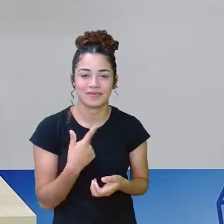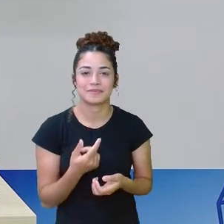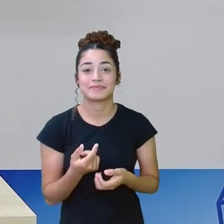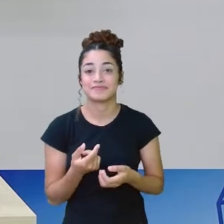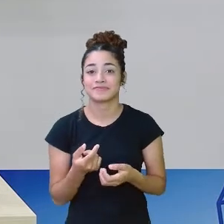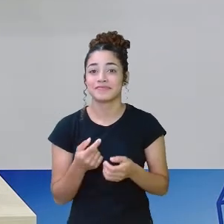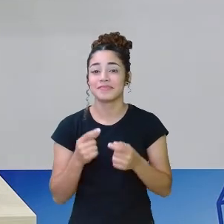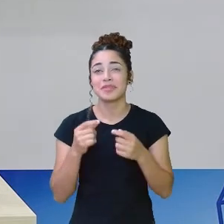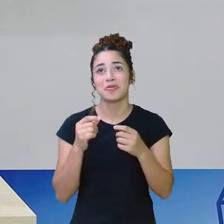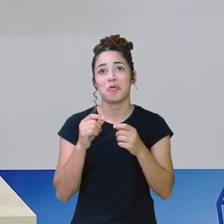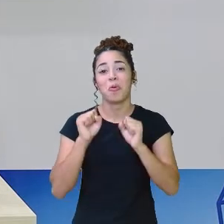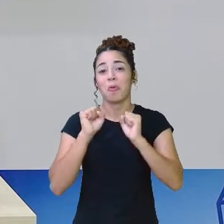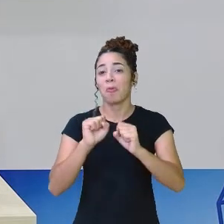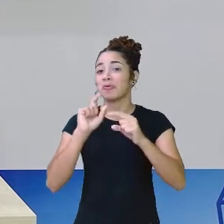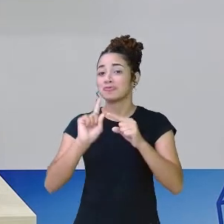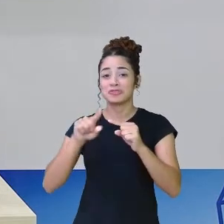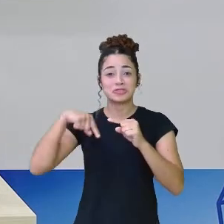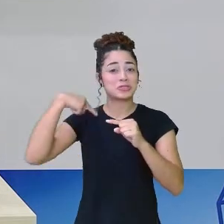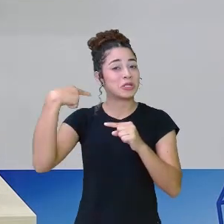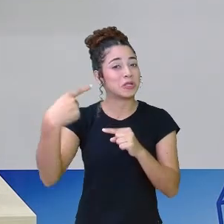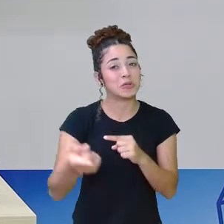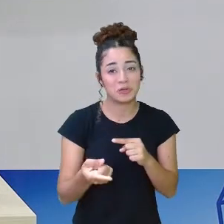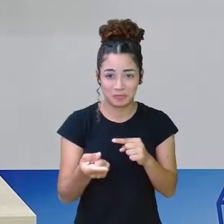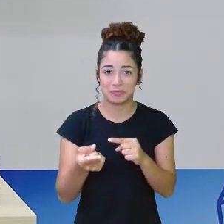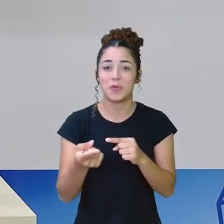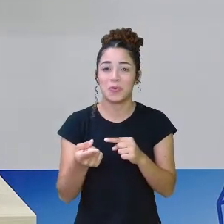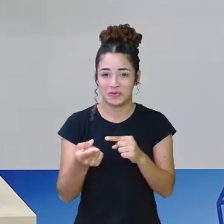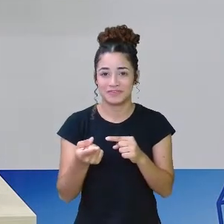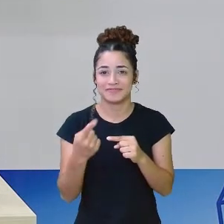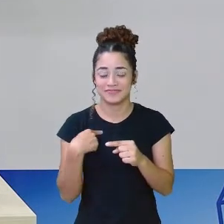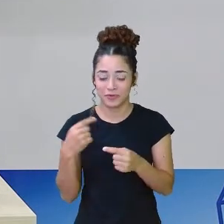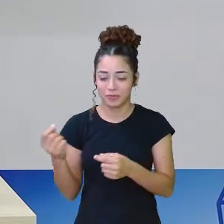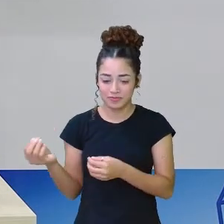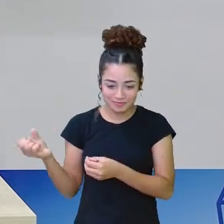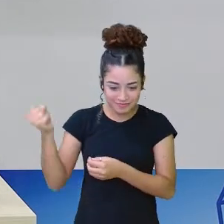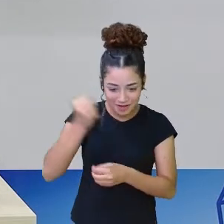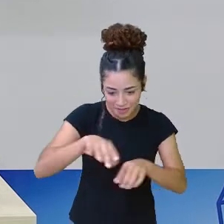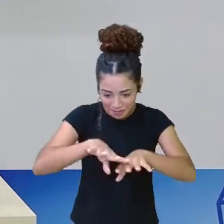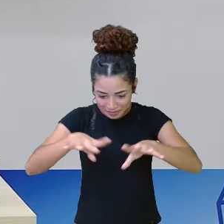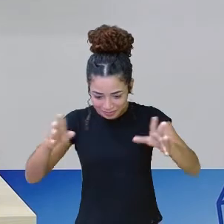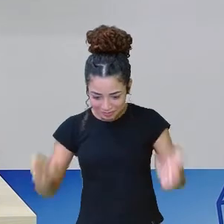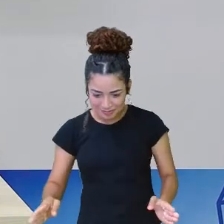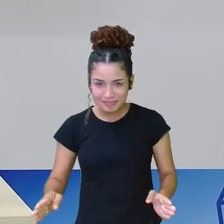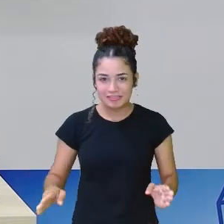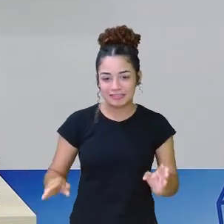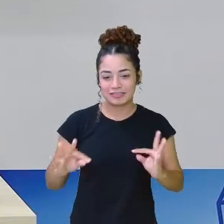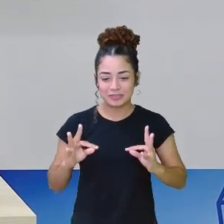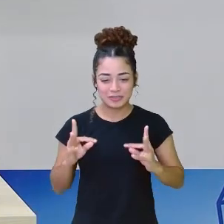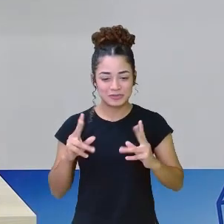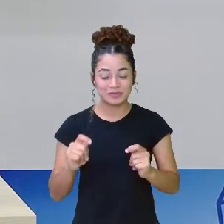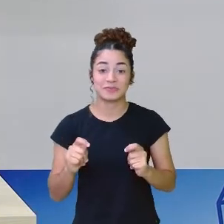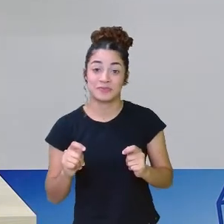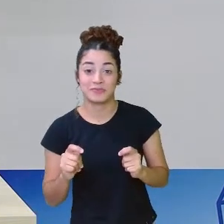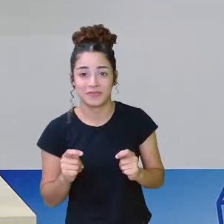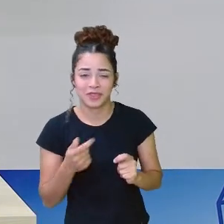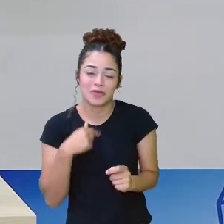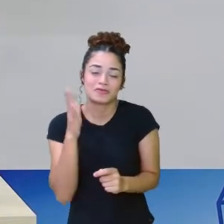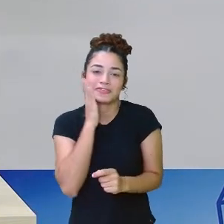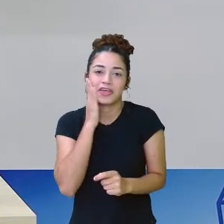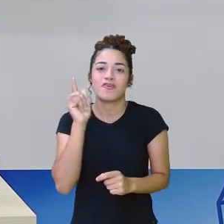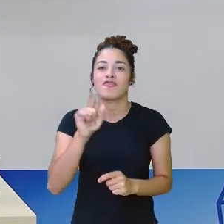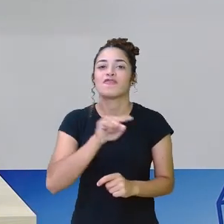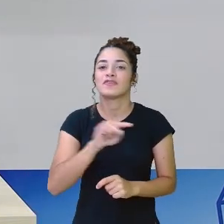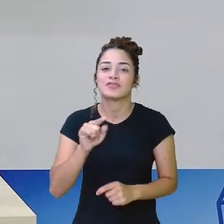mas quem sabe numa próxima oportunidade eu não encho essa mesa de guloseimas, em que eu sei que vocês gostam e a